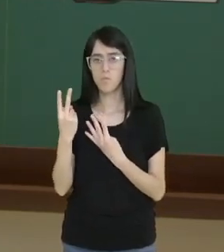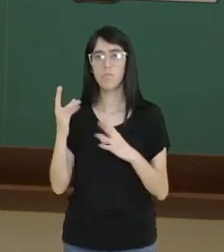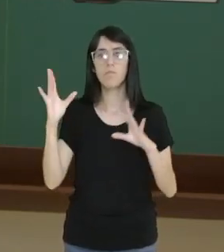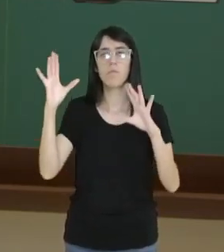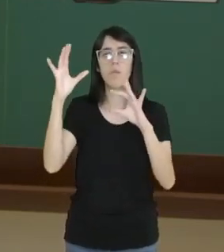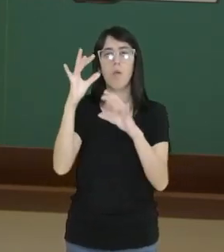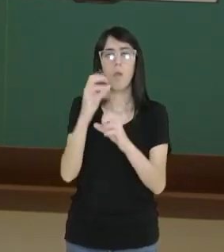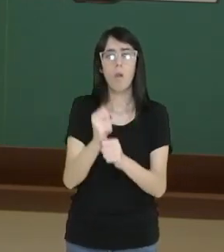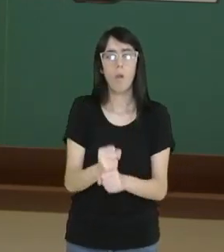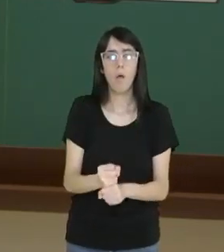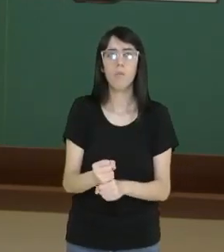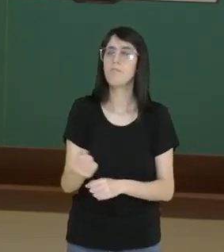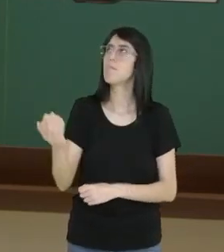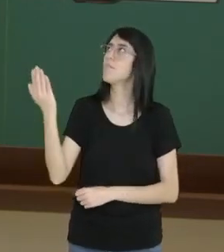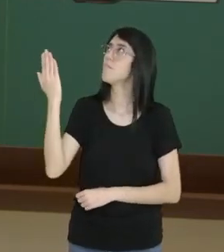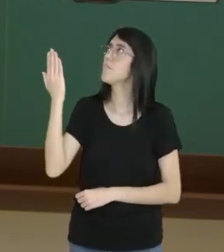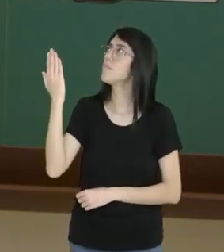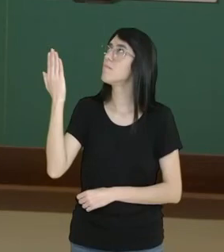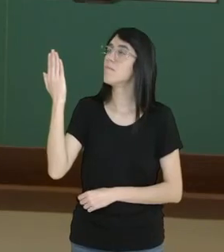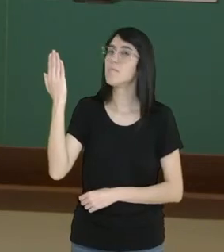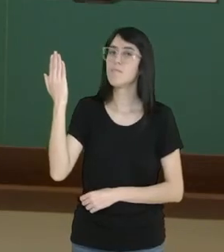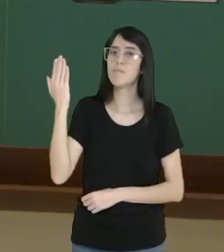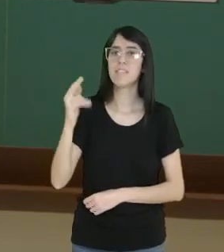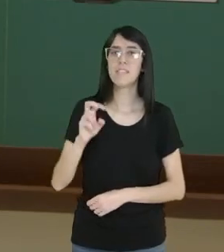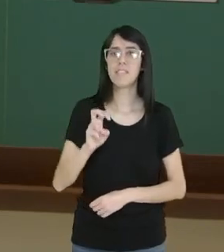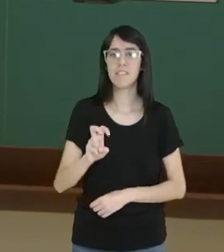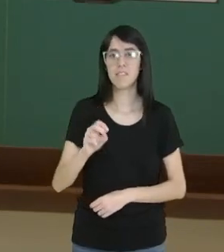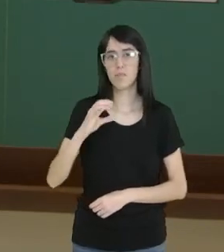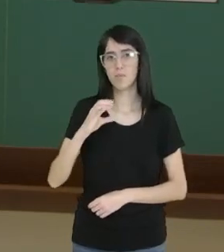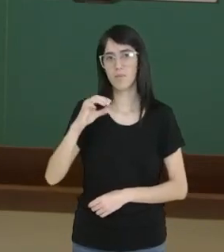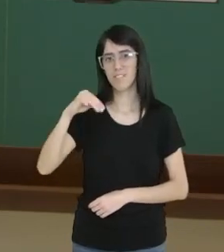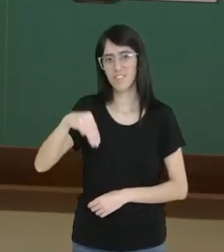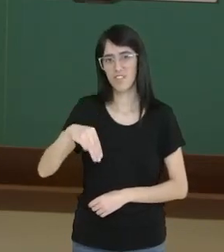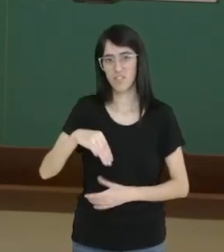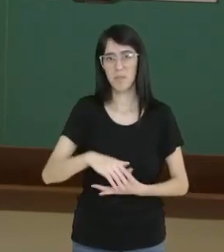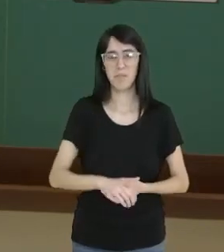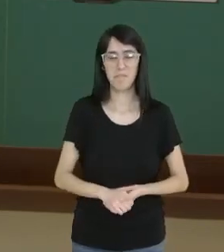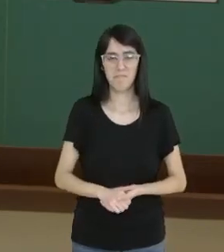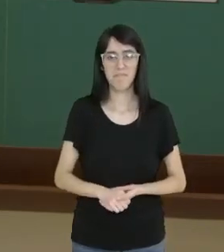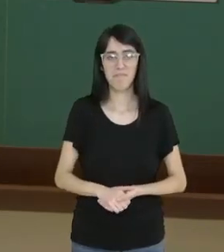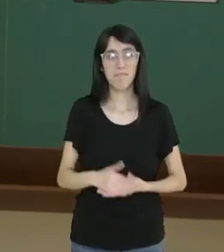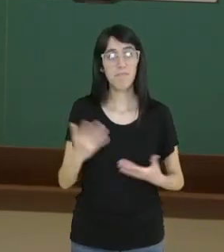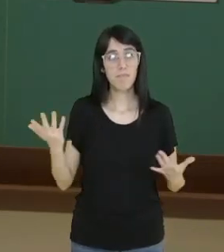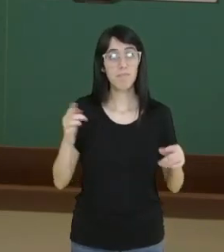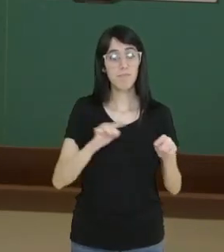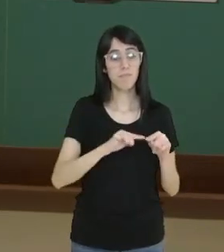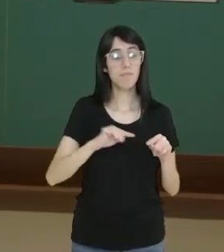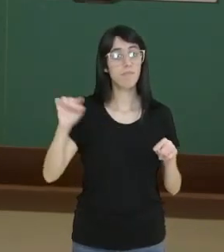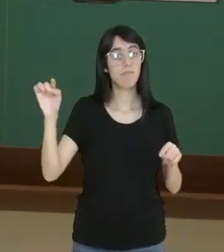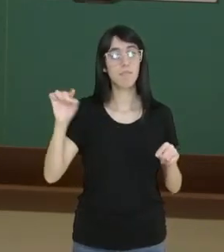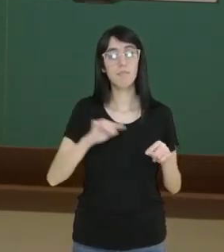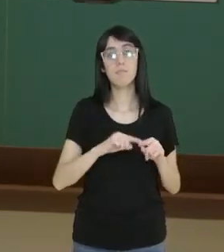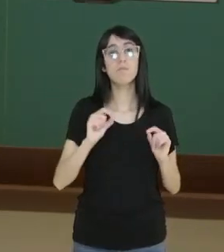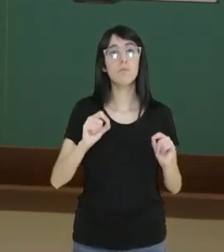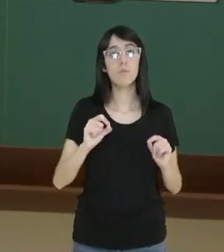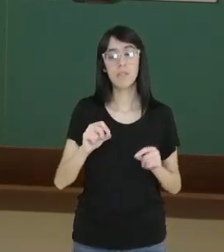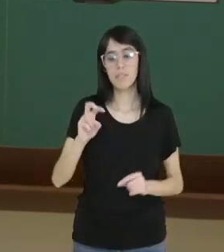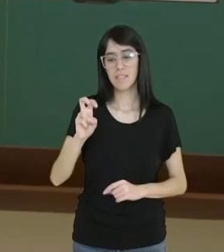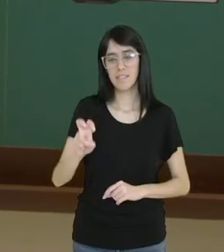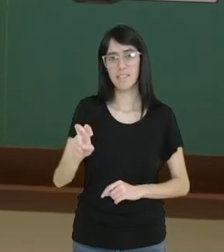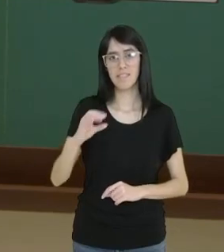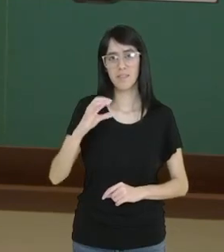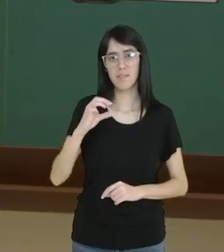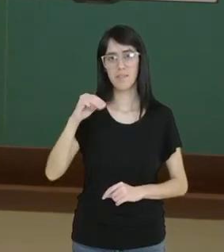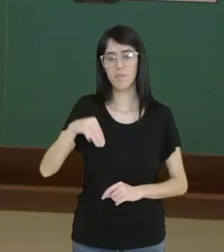dá 25. Raiz quadrada de 25, 5 centímetros. Então, essa diagonal aqui vale 5.